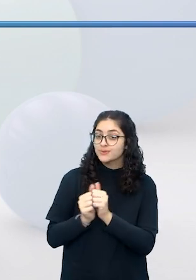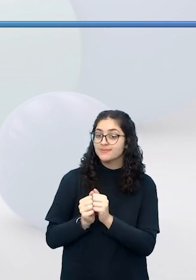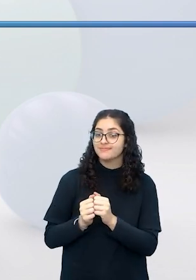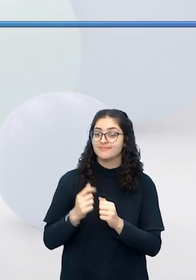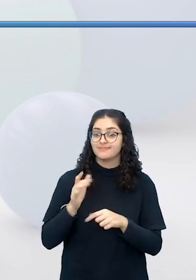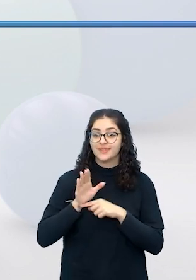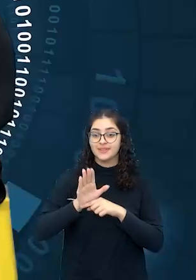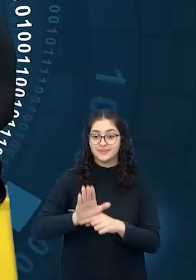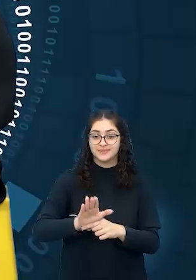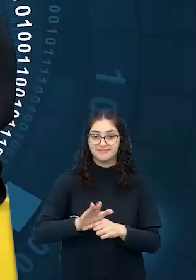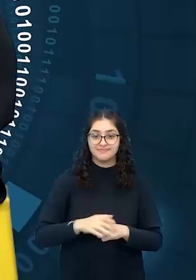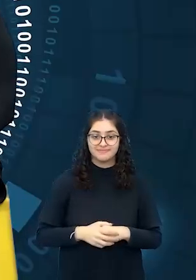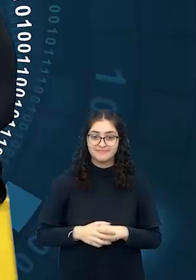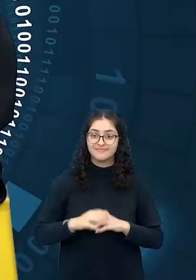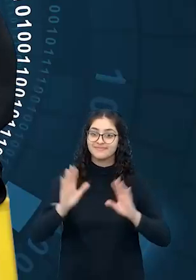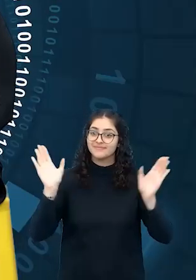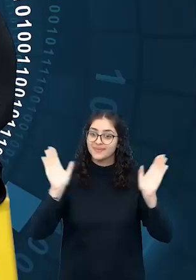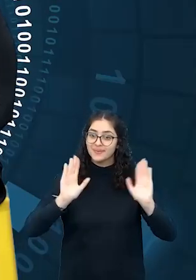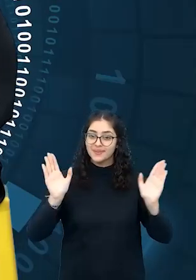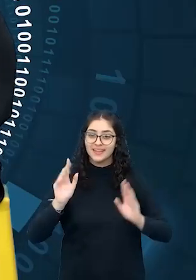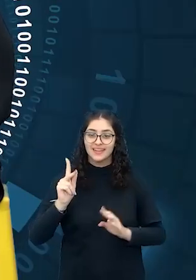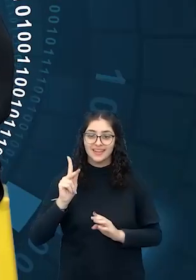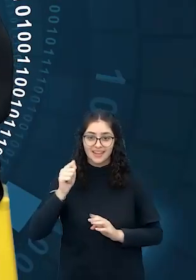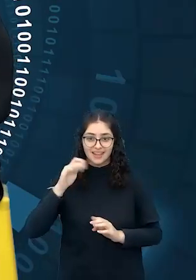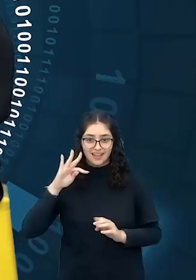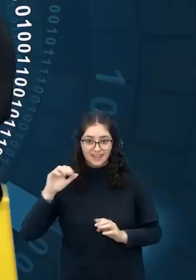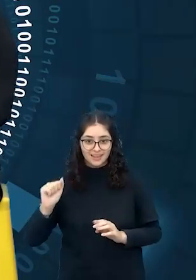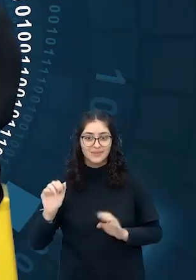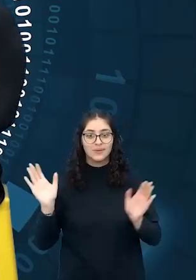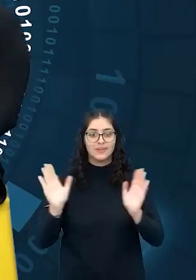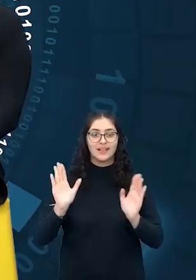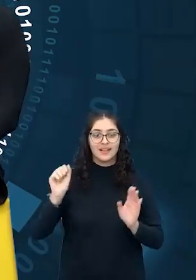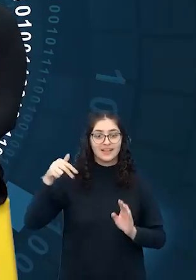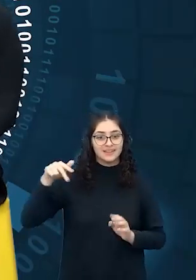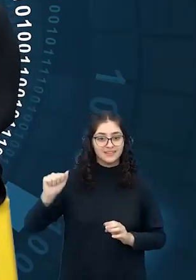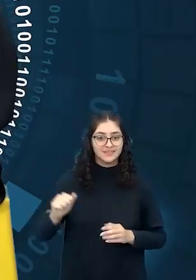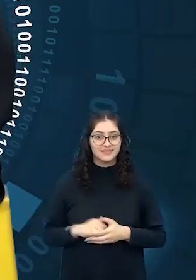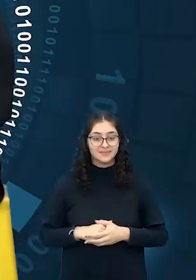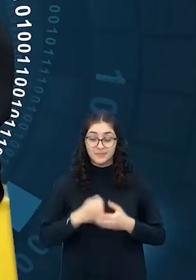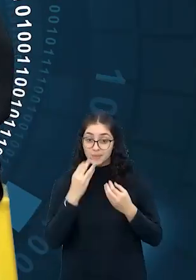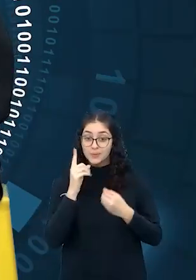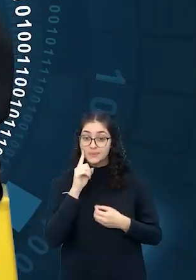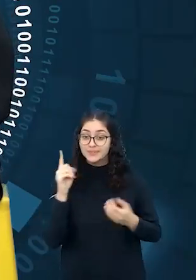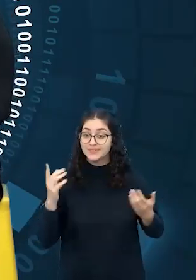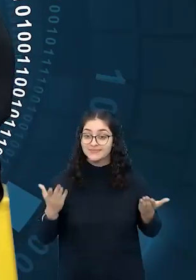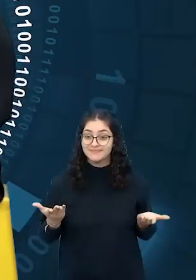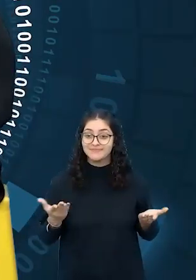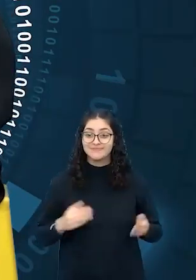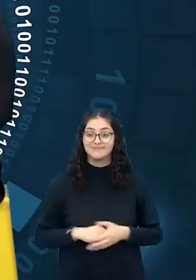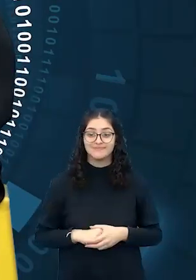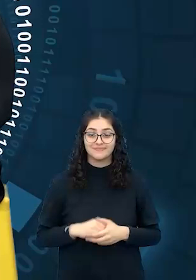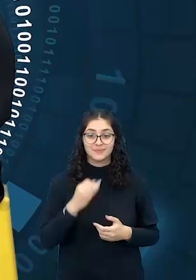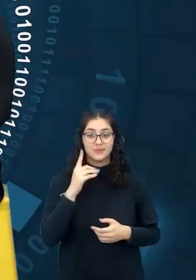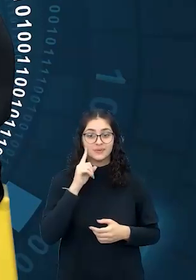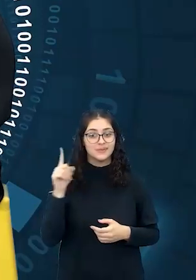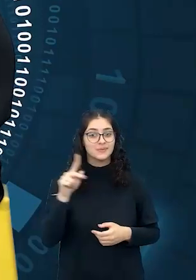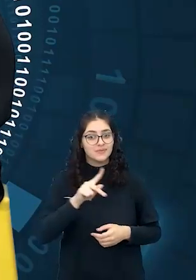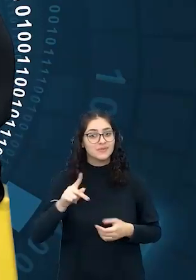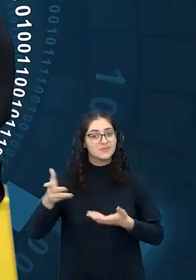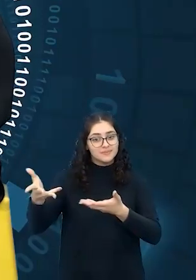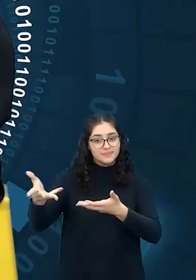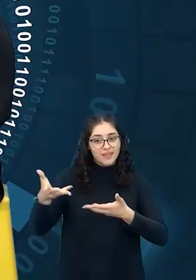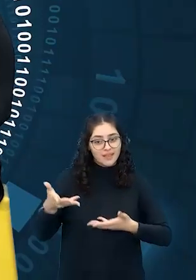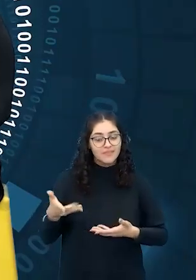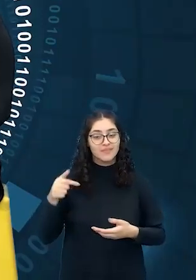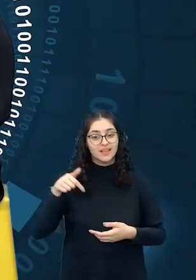formação. Olá, formadora Kátia. Olá, formadora Ana. Olá, Ademir. Bom dia. Bom dia, professores. Sejam